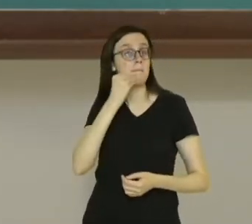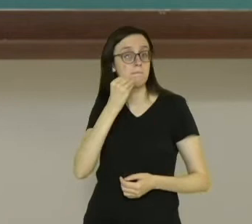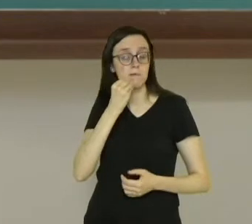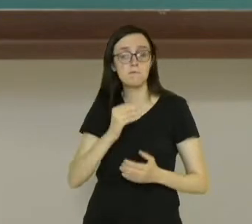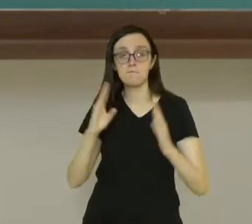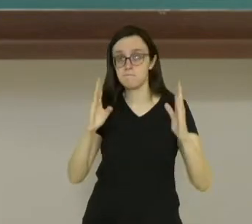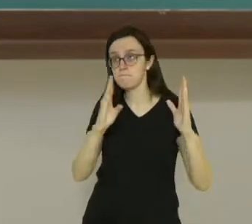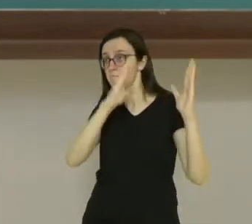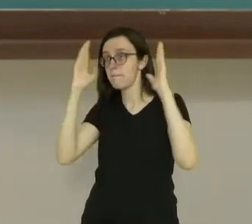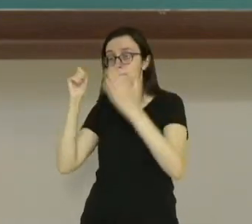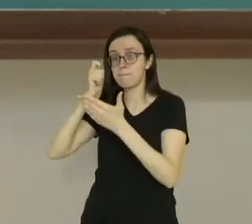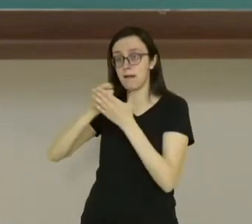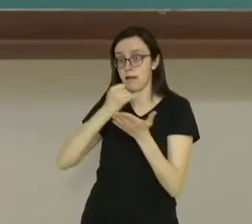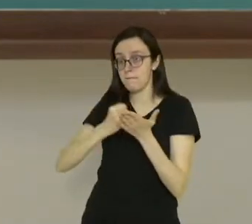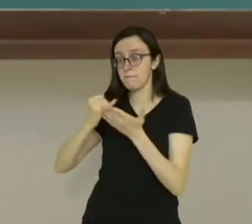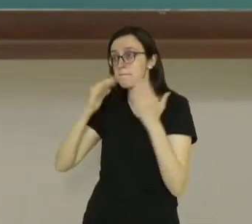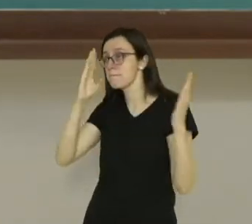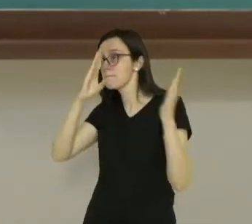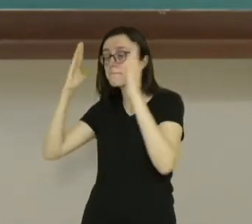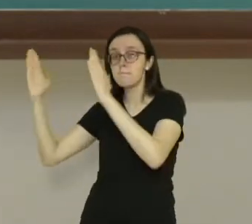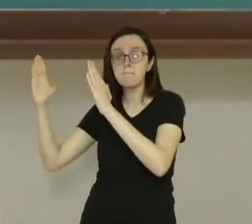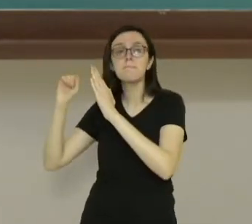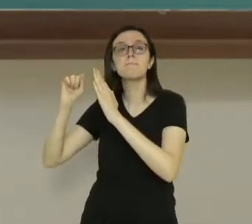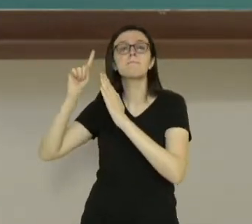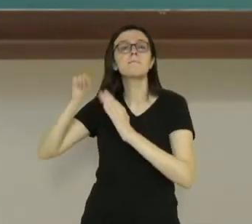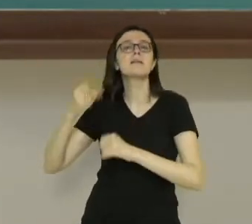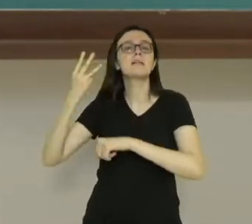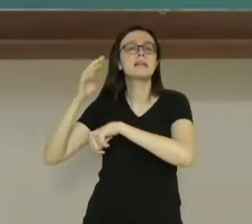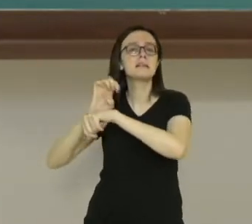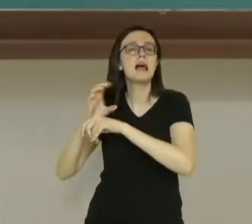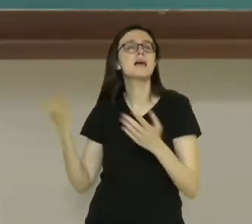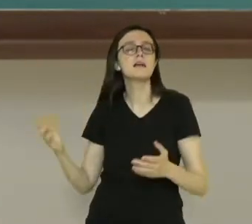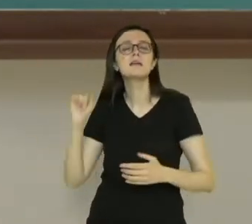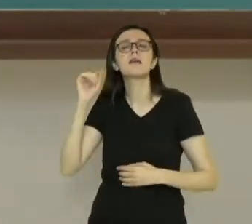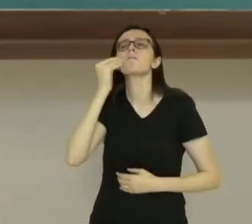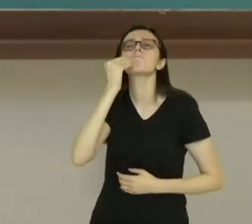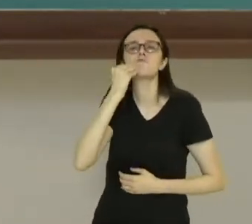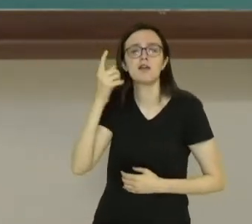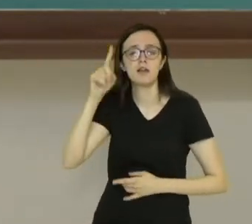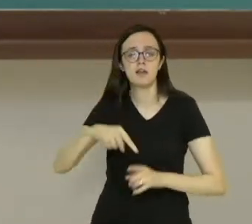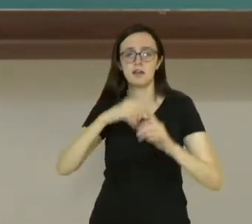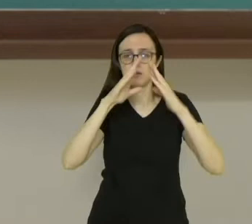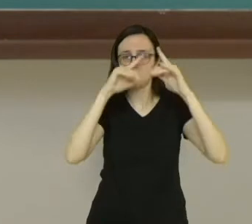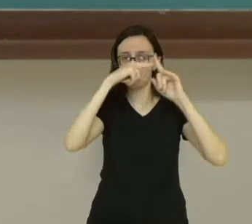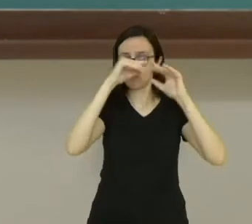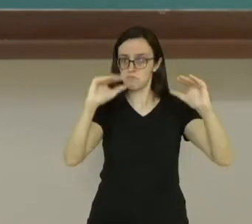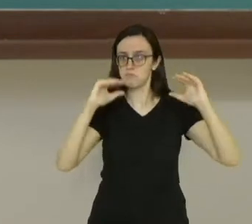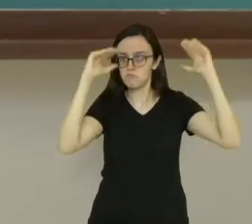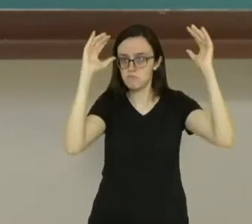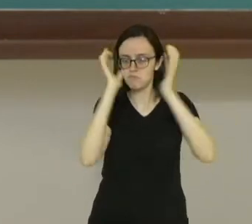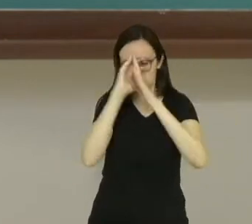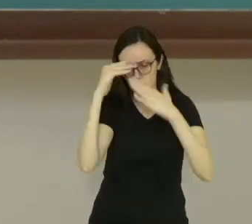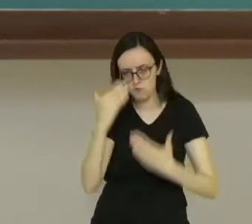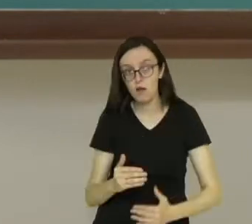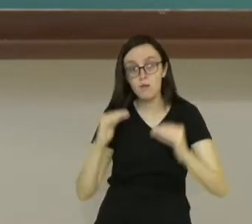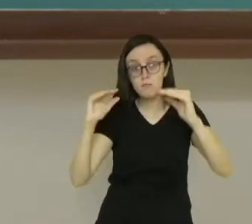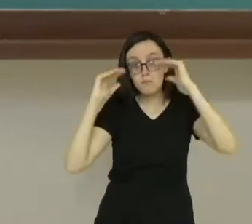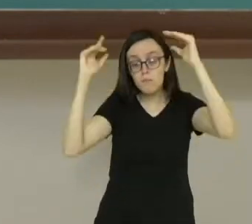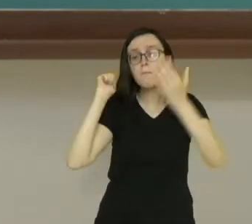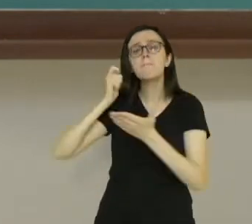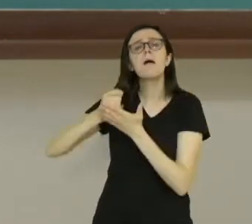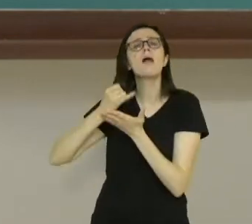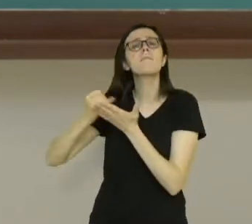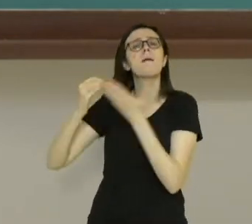pagava impostos e o terceiro estado. Quem possuía privilégios? Clero e nobreza. Quem pagava impostos?